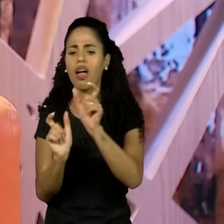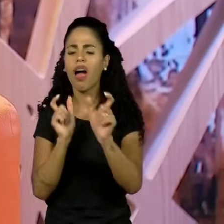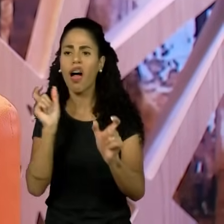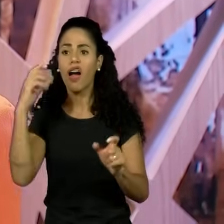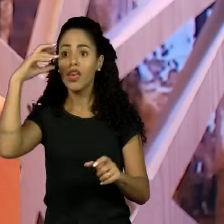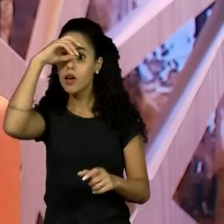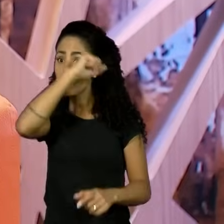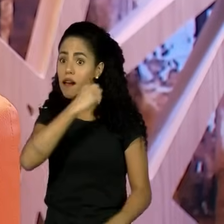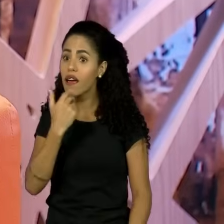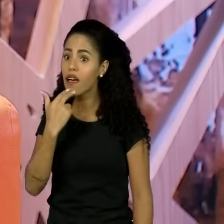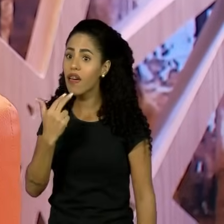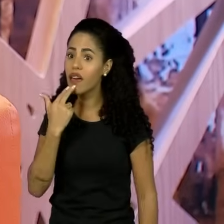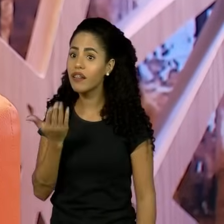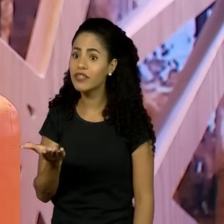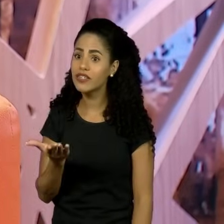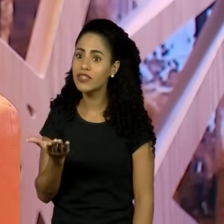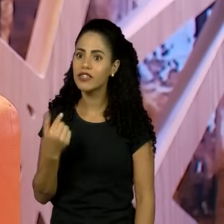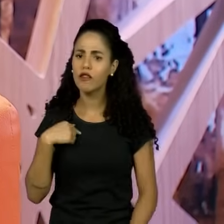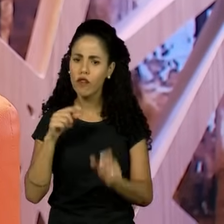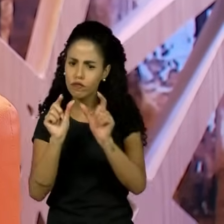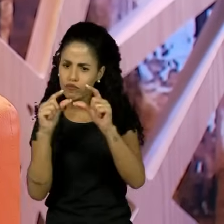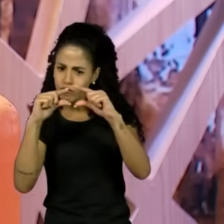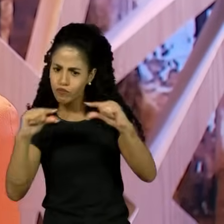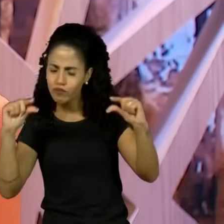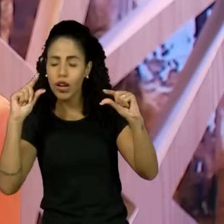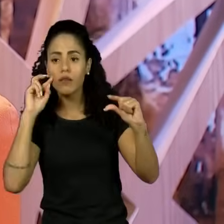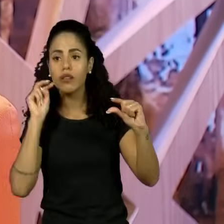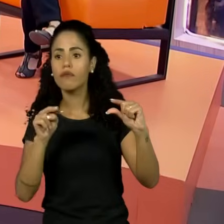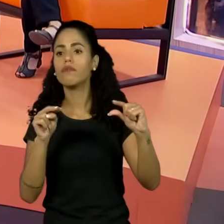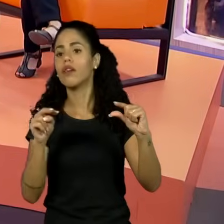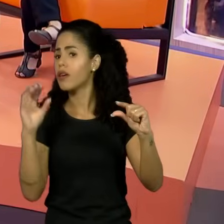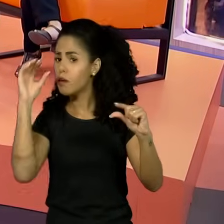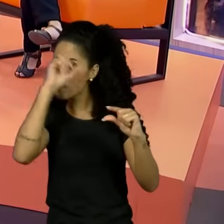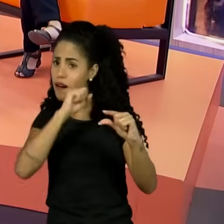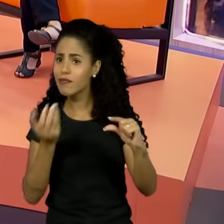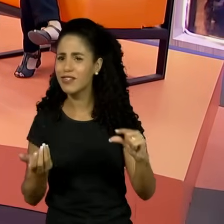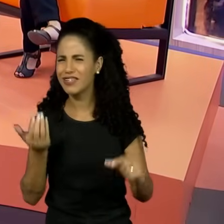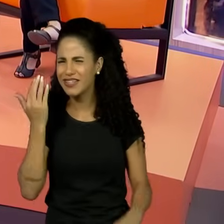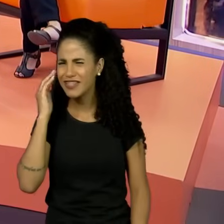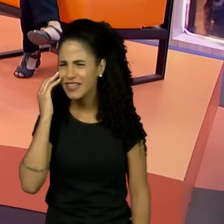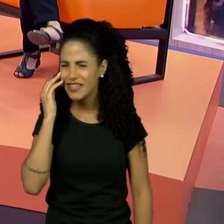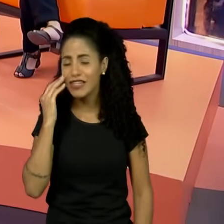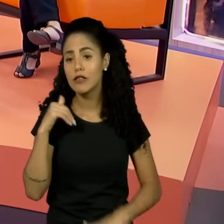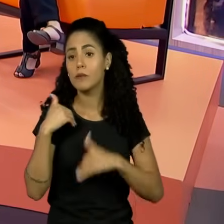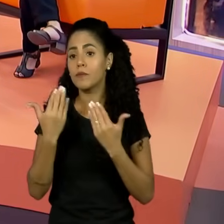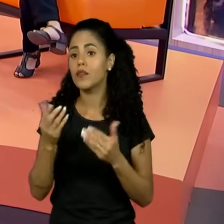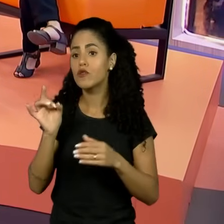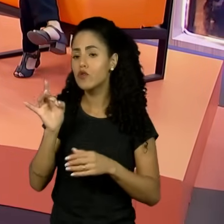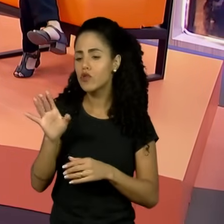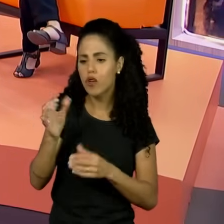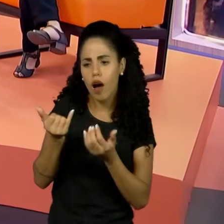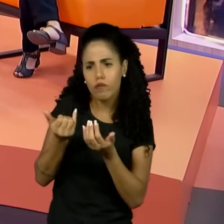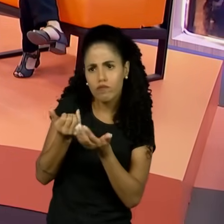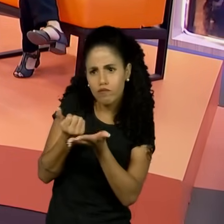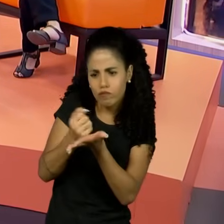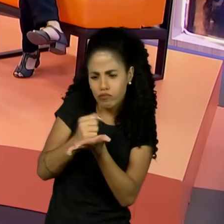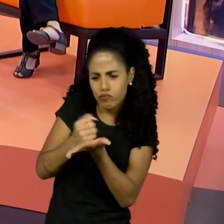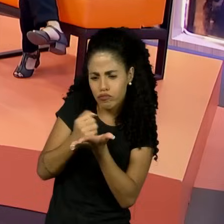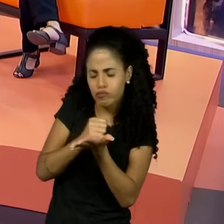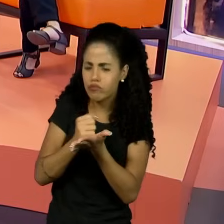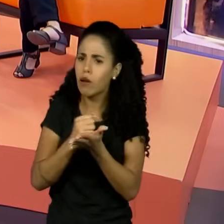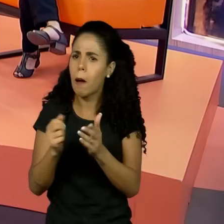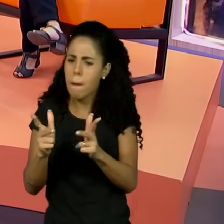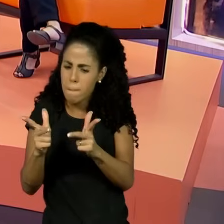aquelas frases, aqueles comandos, então a pessoa vai aprendendo mesmo. Mas não só enquanto jogador, acho que o jogo, ele é